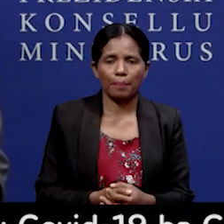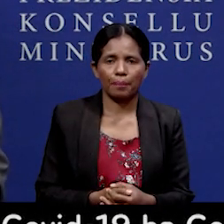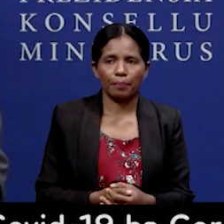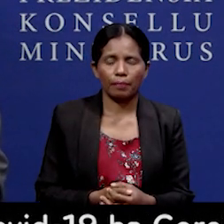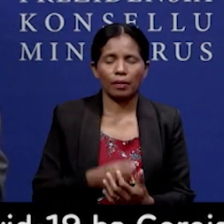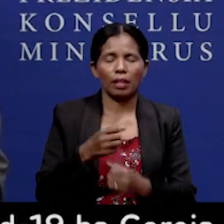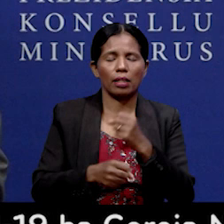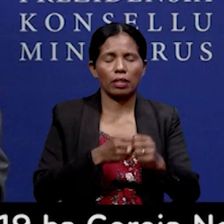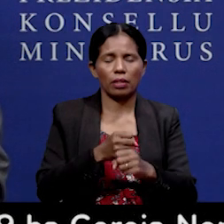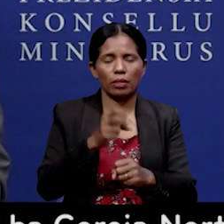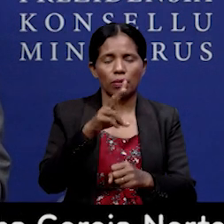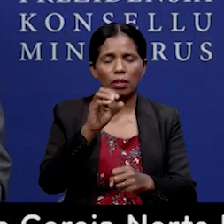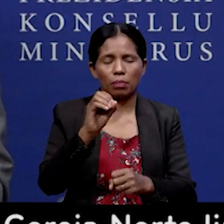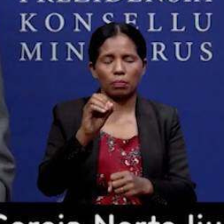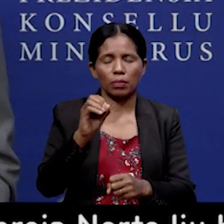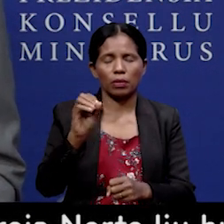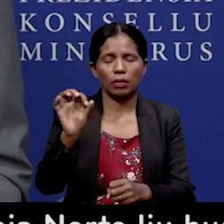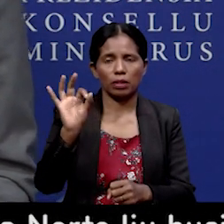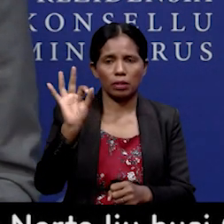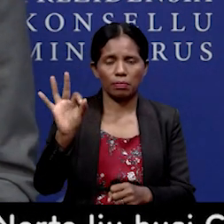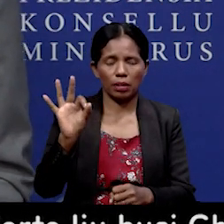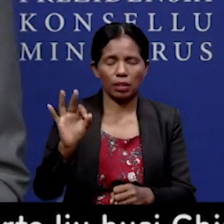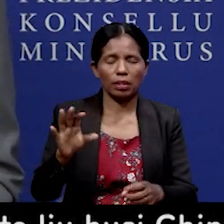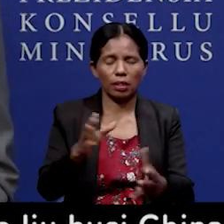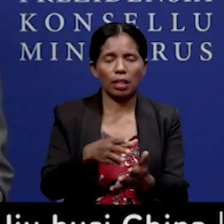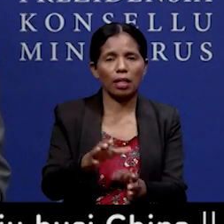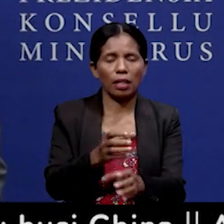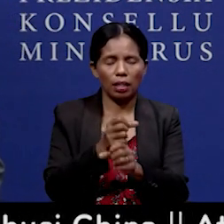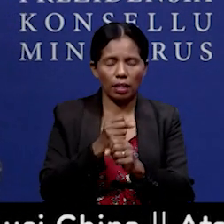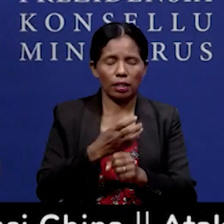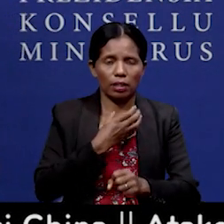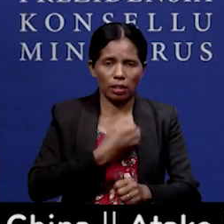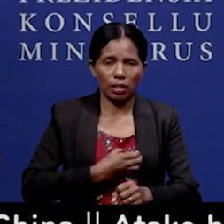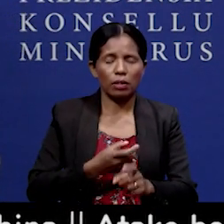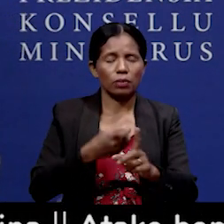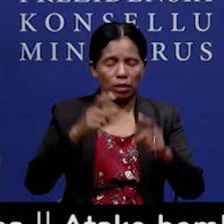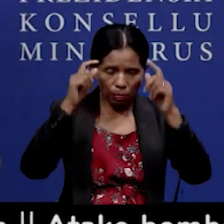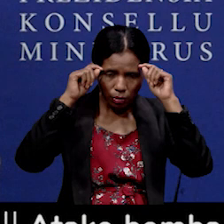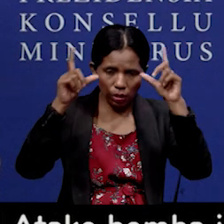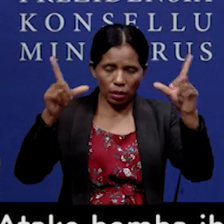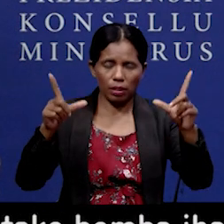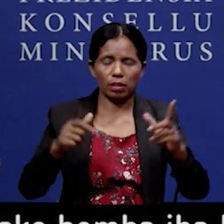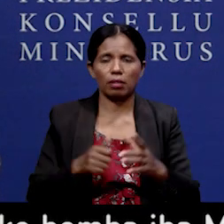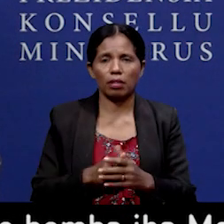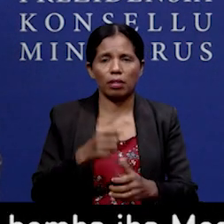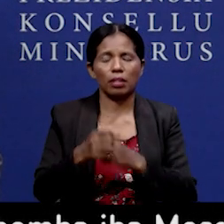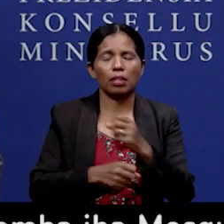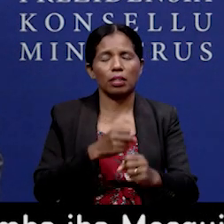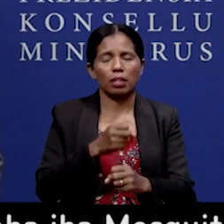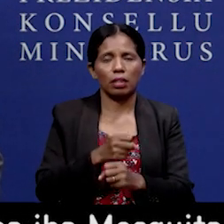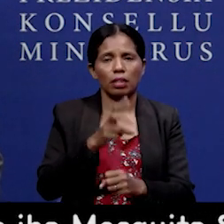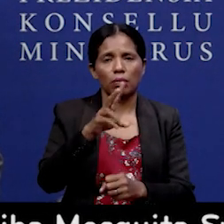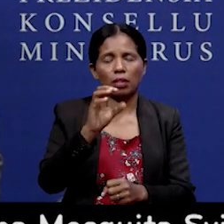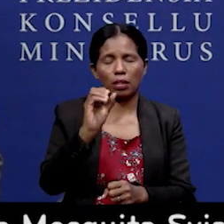Ia tinan 2009, Nihetan condecoração no insígnia Ordem Timor-Leste Nian, no Ihetinan